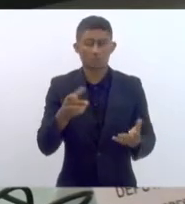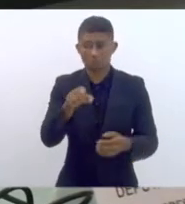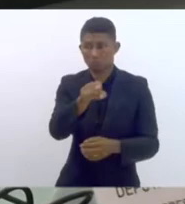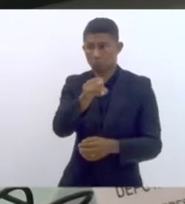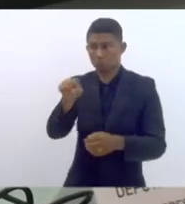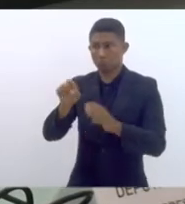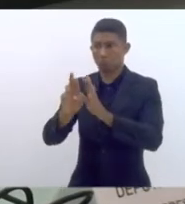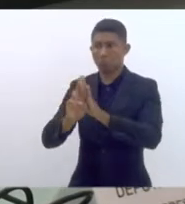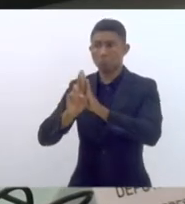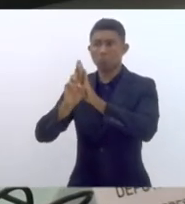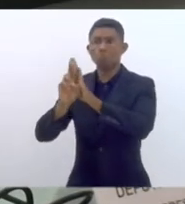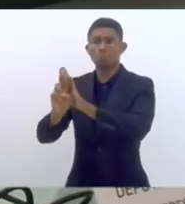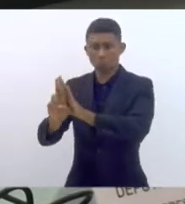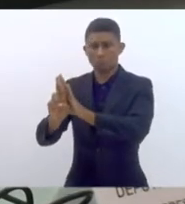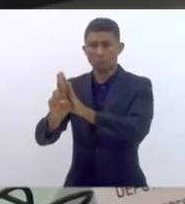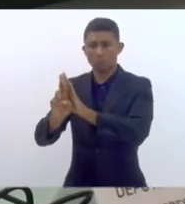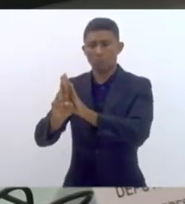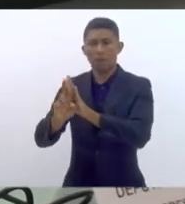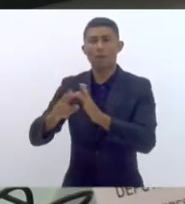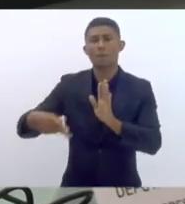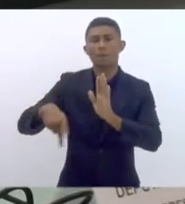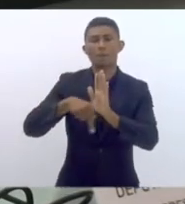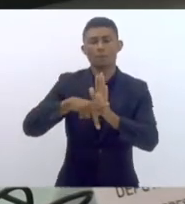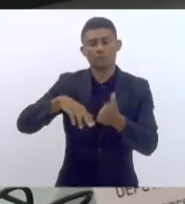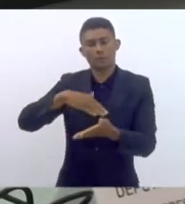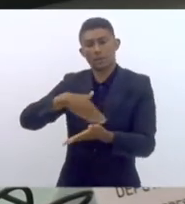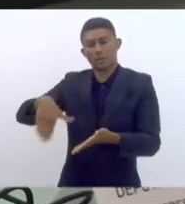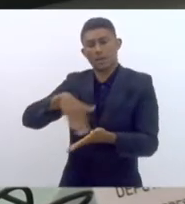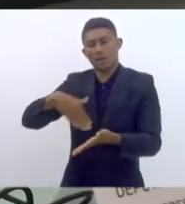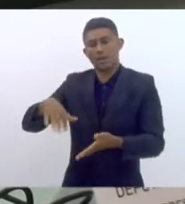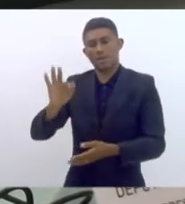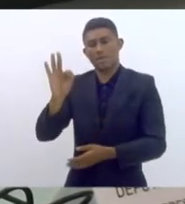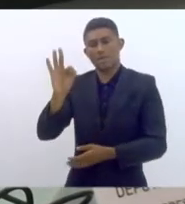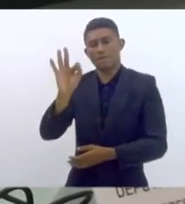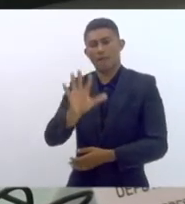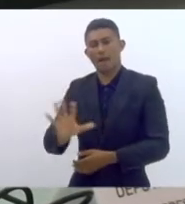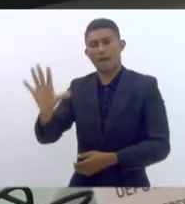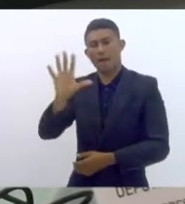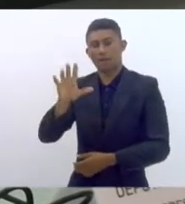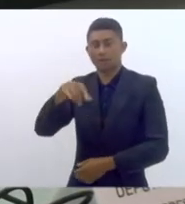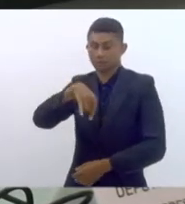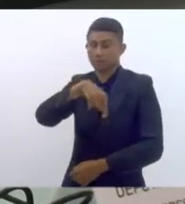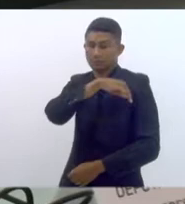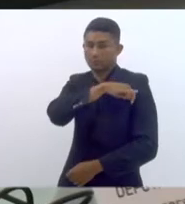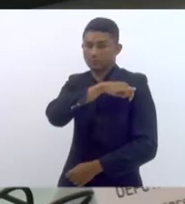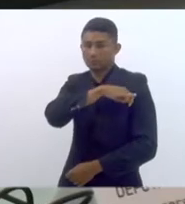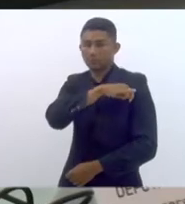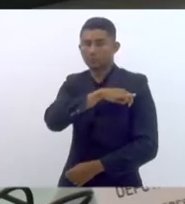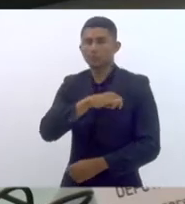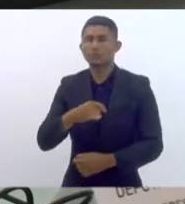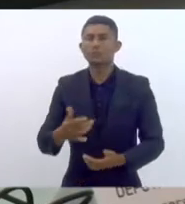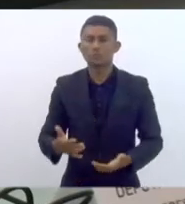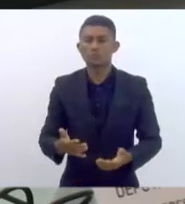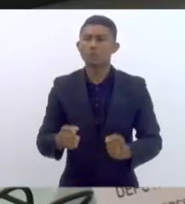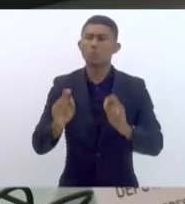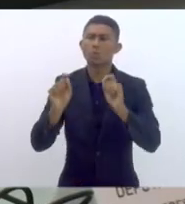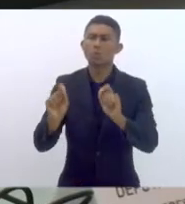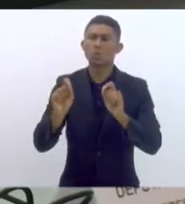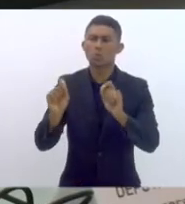senhores representantes da Secretaria de Fazenda do Estado do Rio de Janeiro a respeito